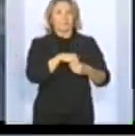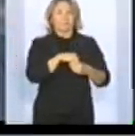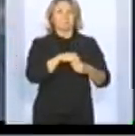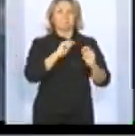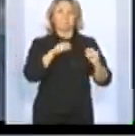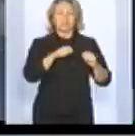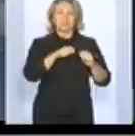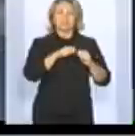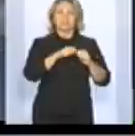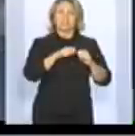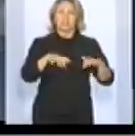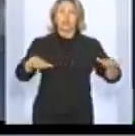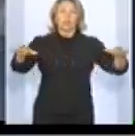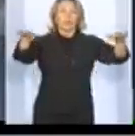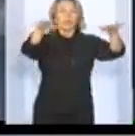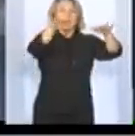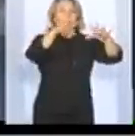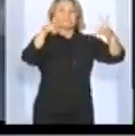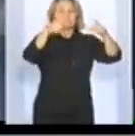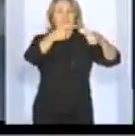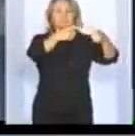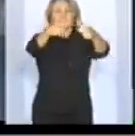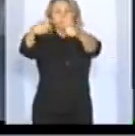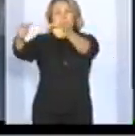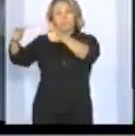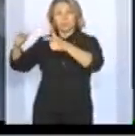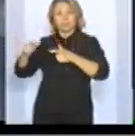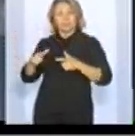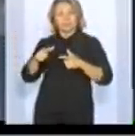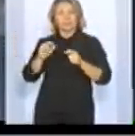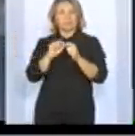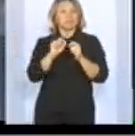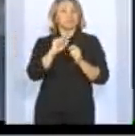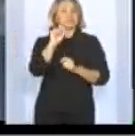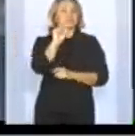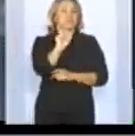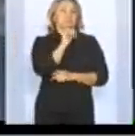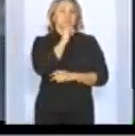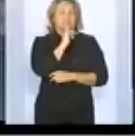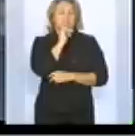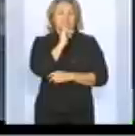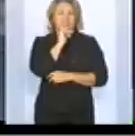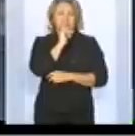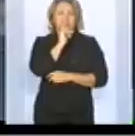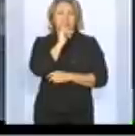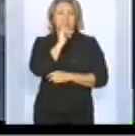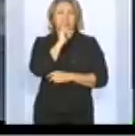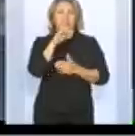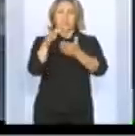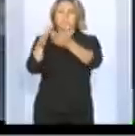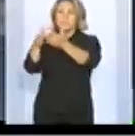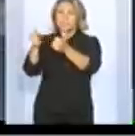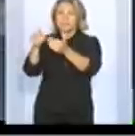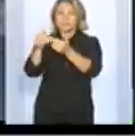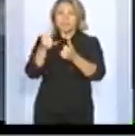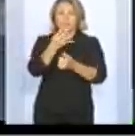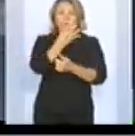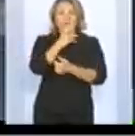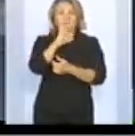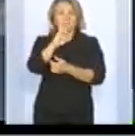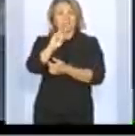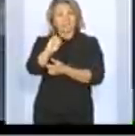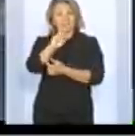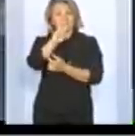cobrir todas essas regiões, o que, que ele vai fazer? Ele vai simplesmente solicitar 40,